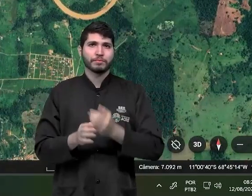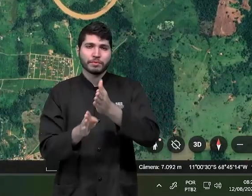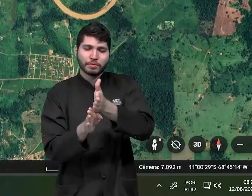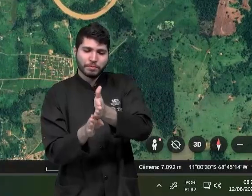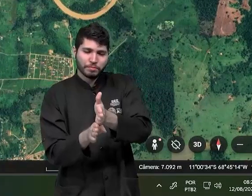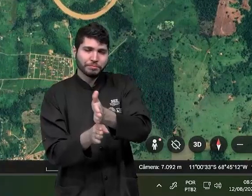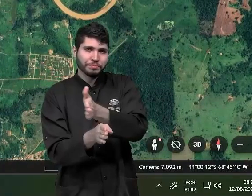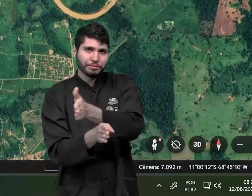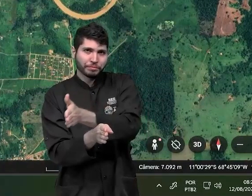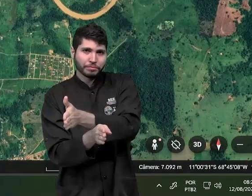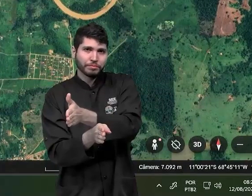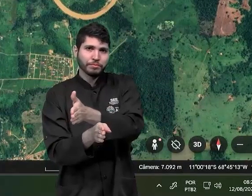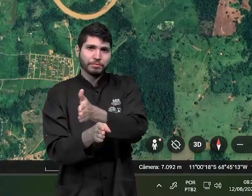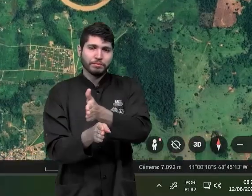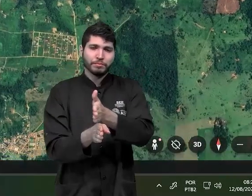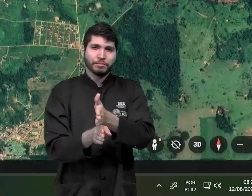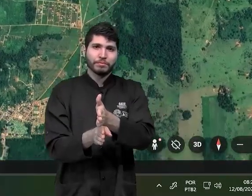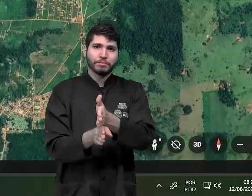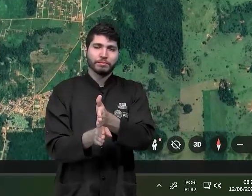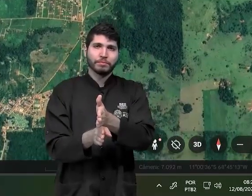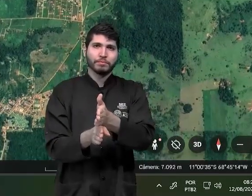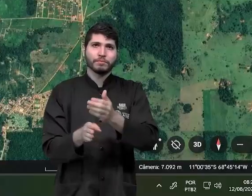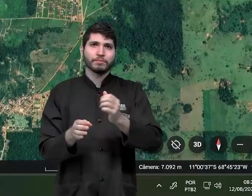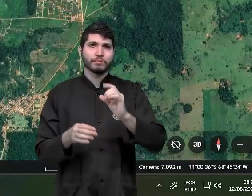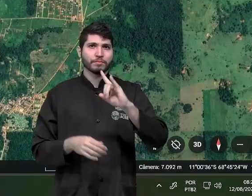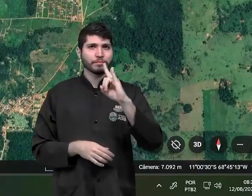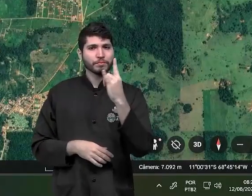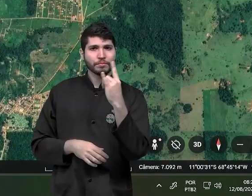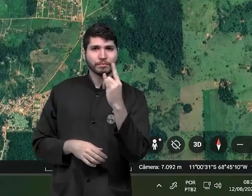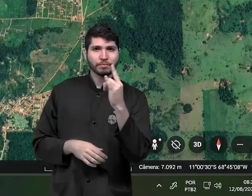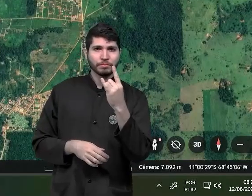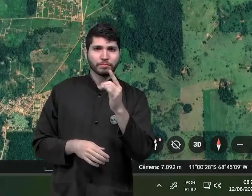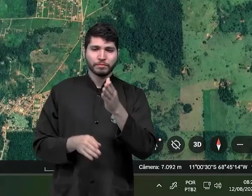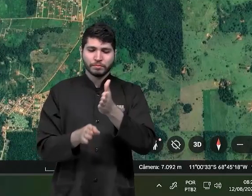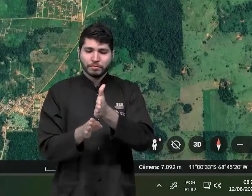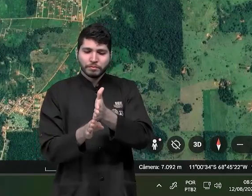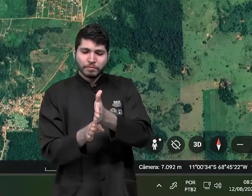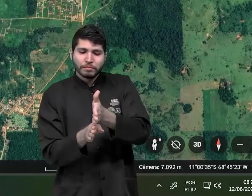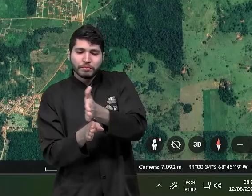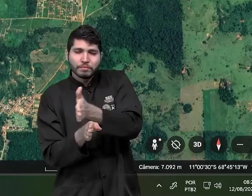divisa com a Bolívia, separada somente aqui, né,